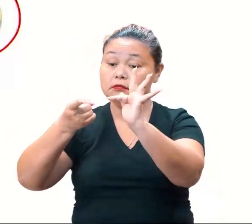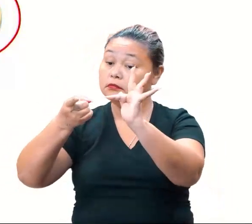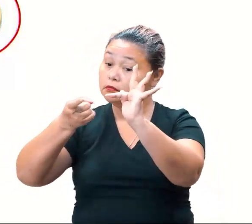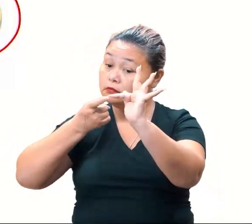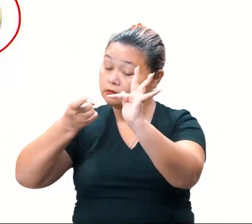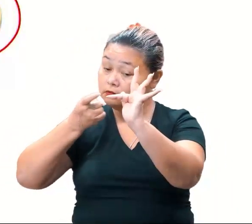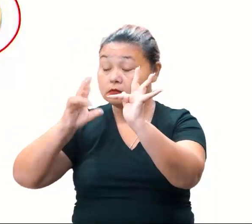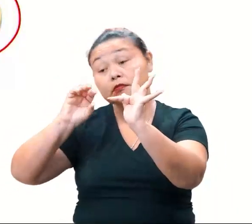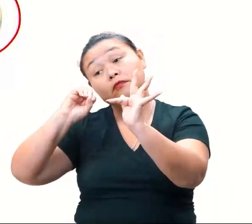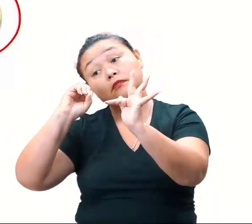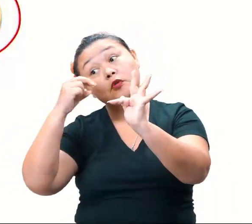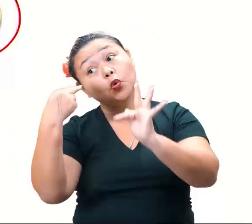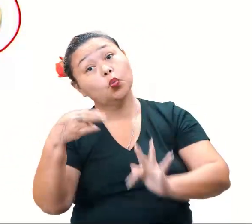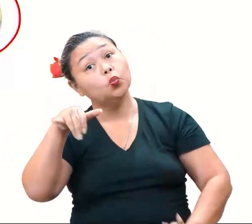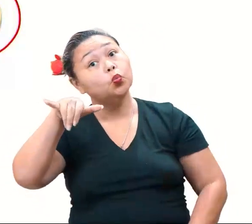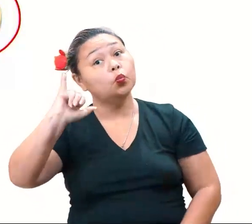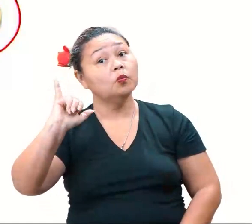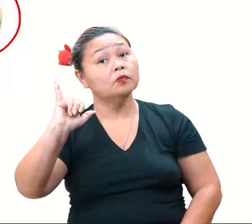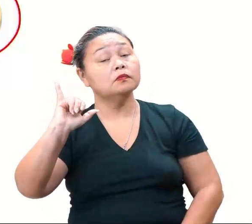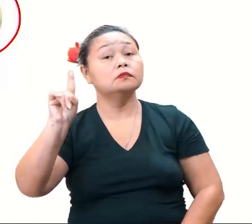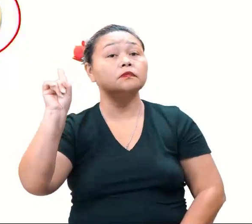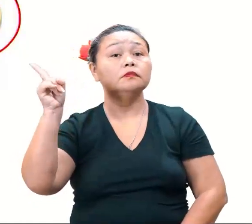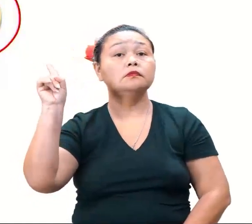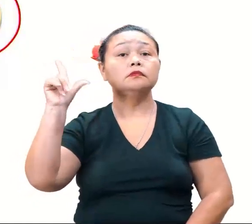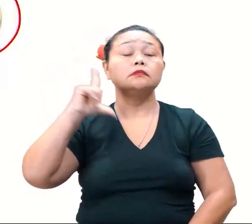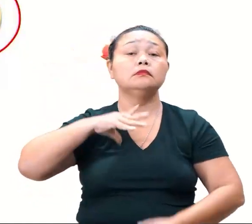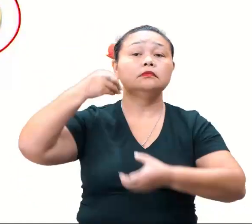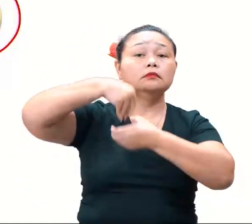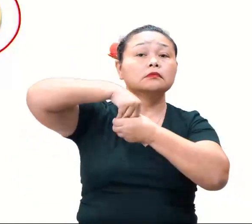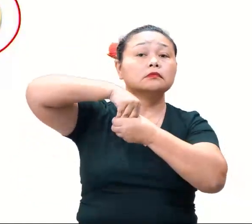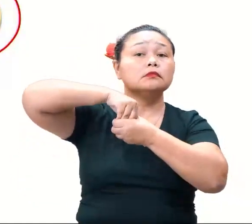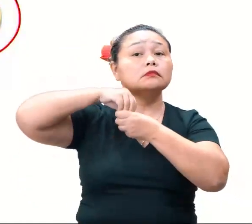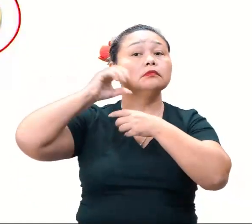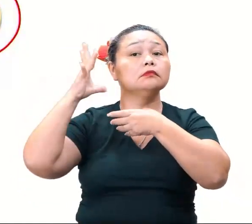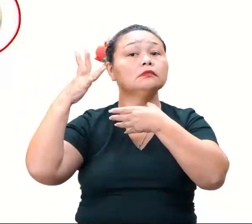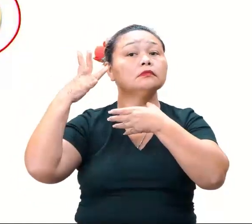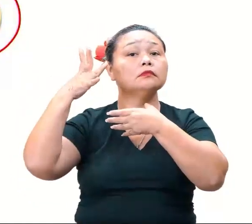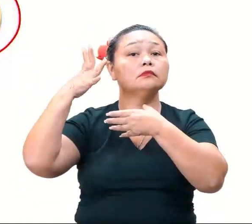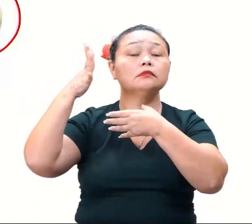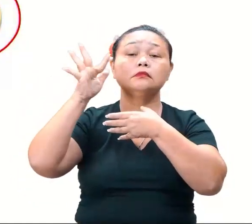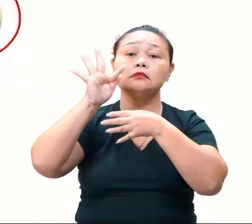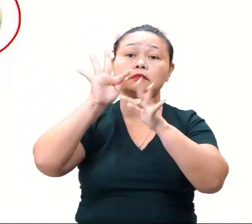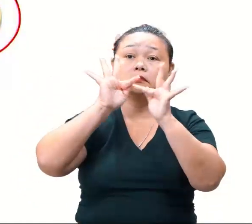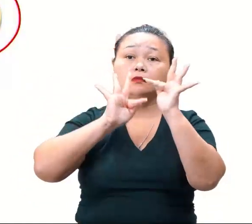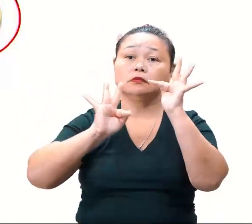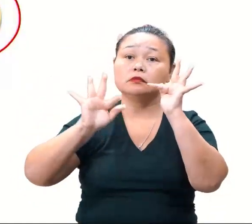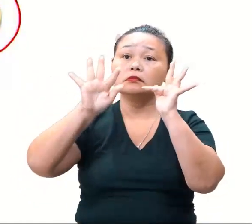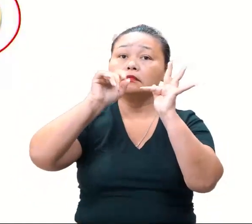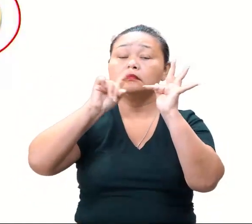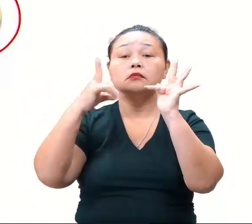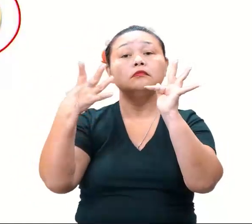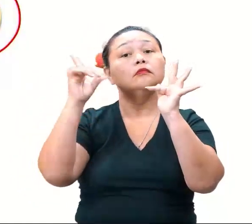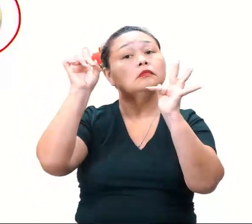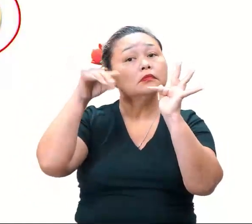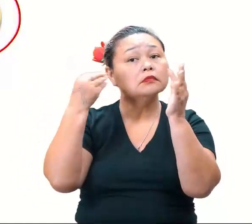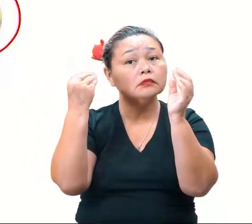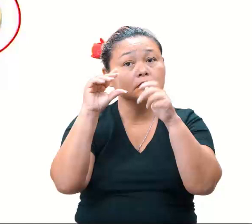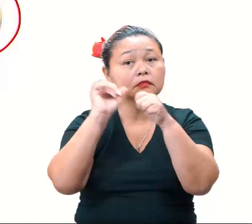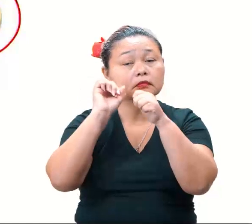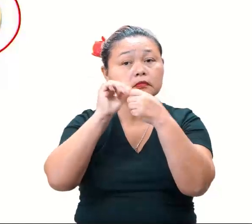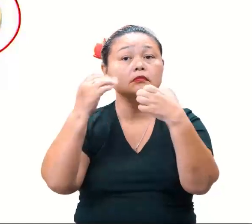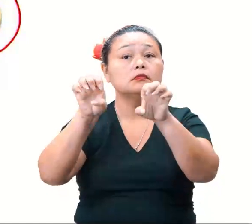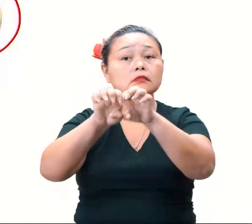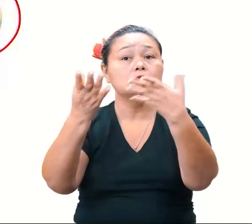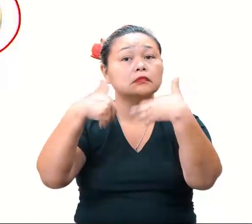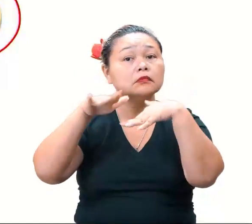y. Isso mesmo. Então, aqui dentro vai ser realizada a função, ou seja, uma operação, uma equação